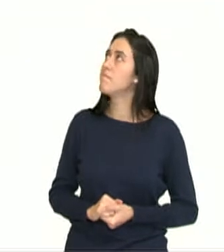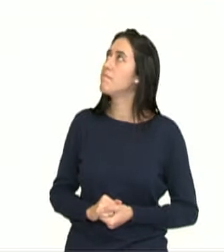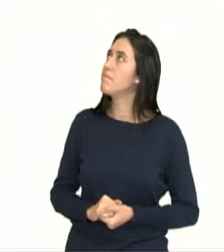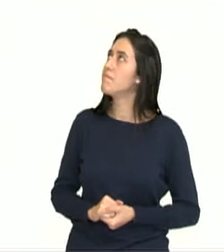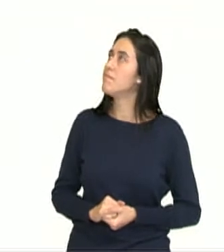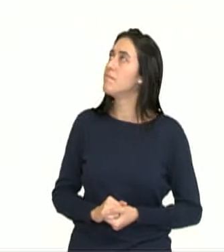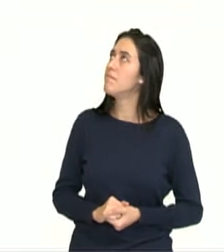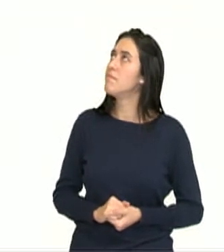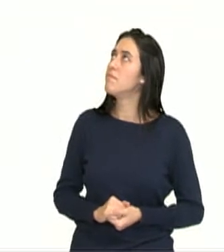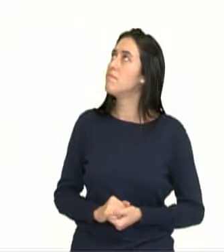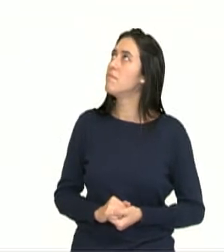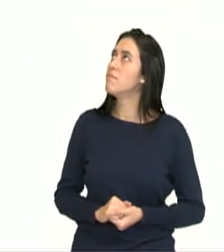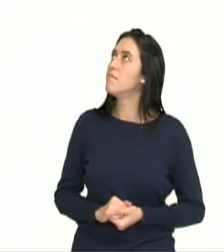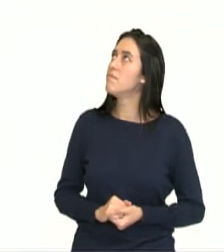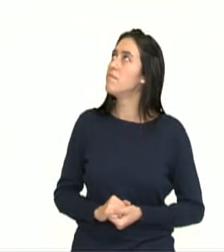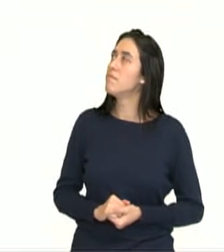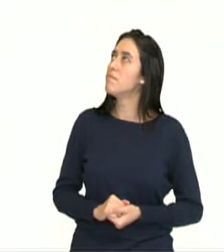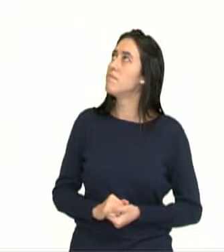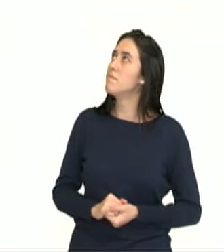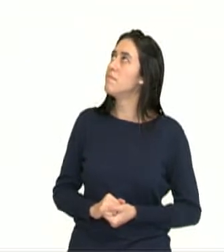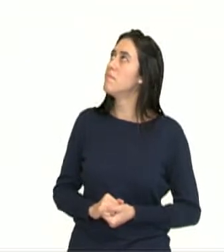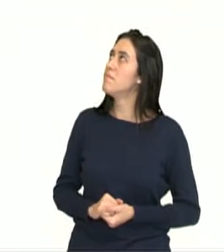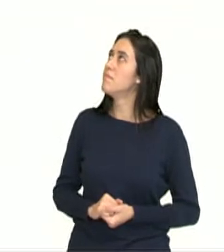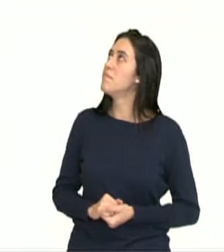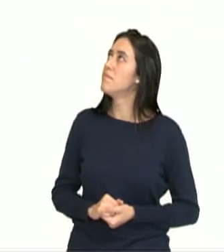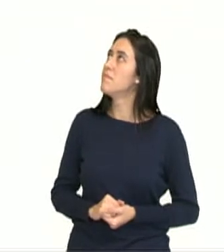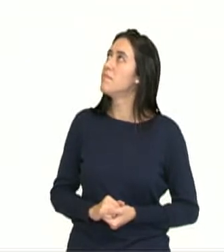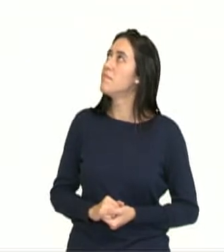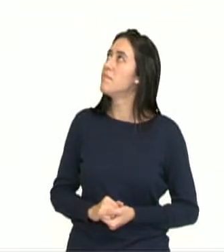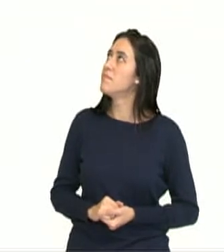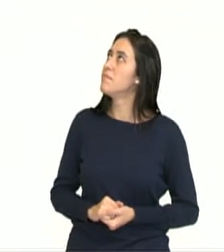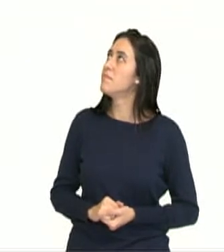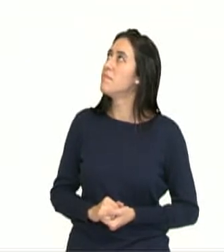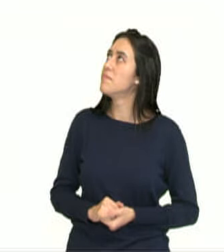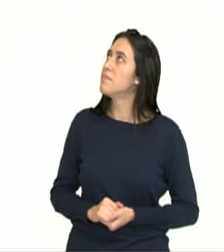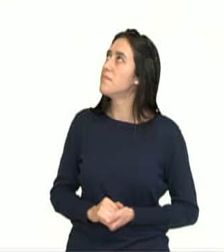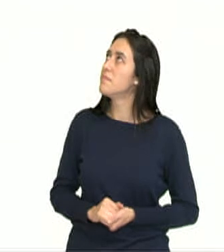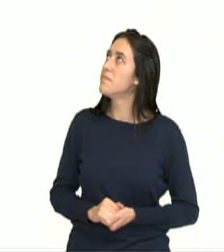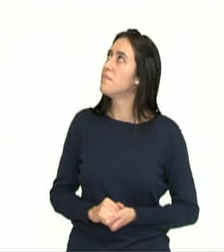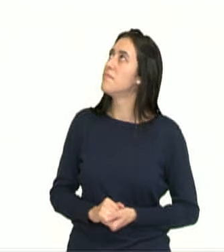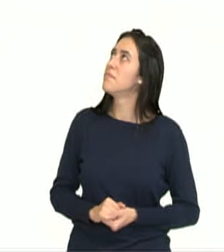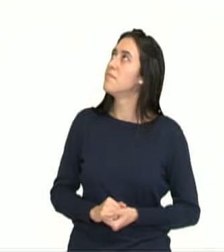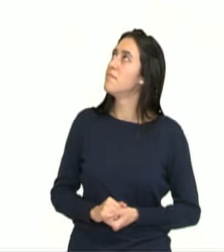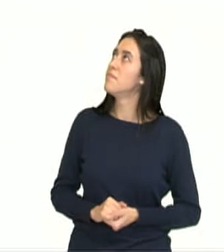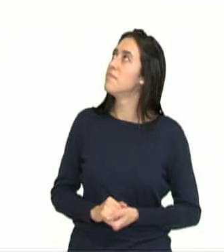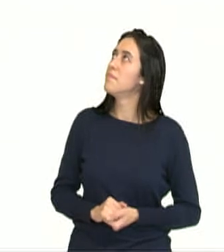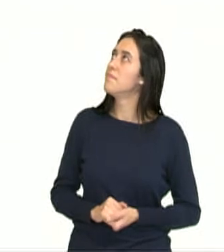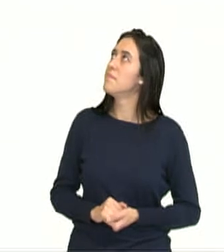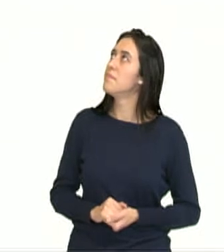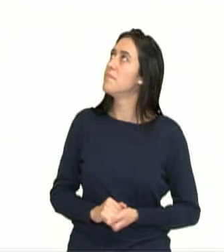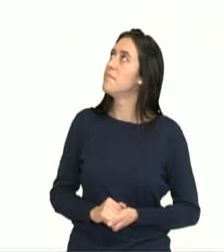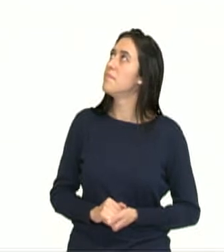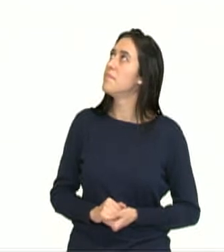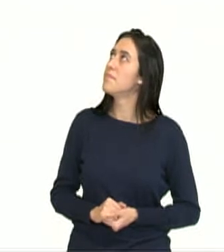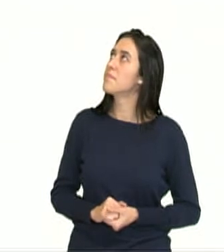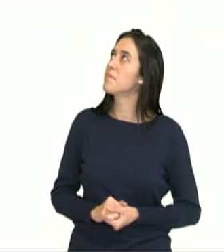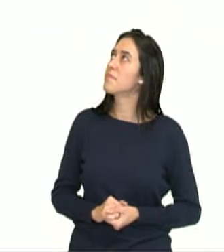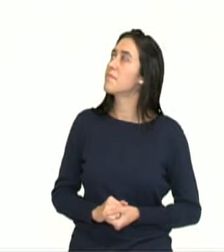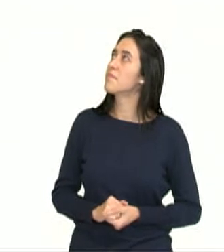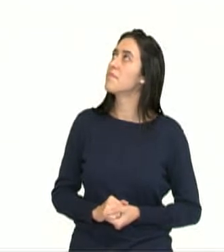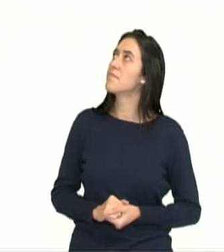a multidisciplinary self-taught artist who became known for spreading colors around the world. His work dialogues